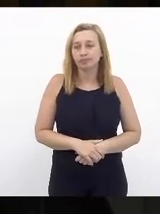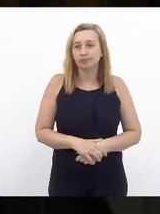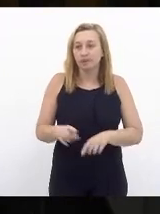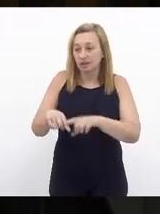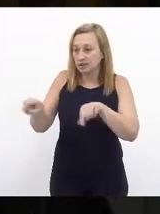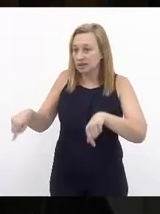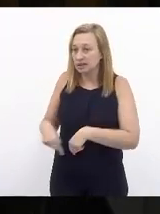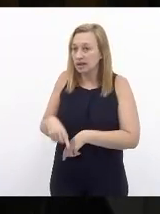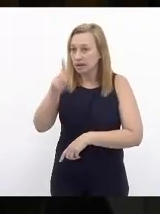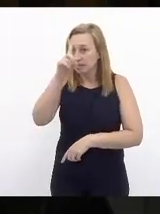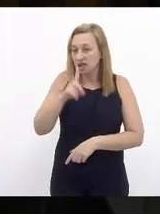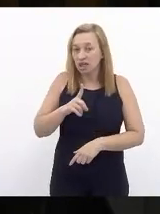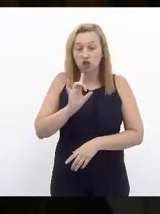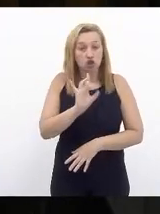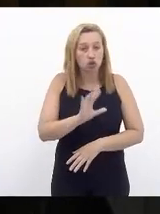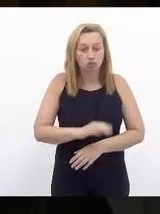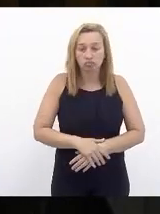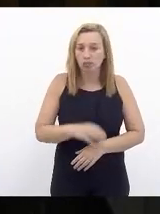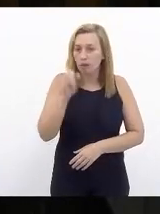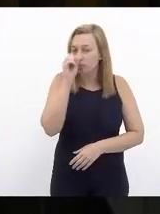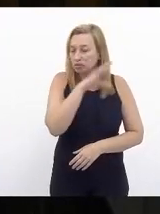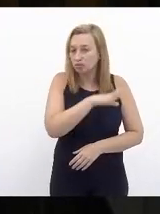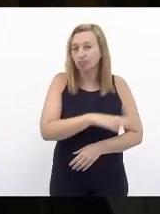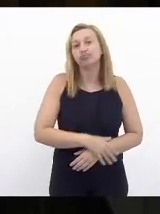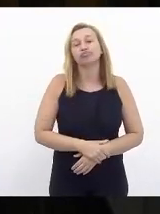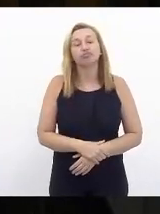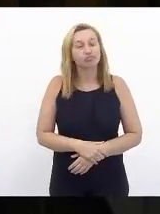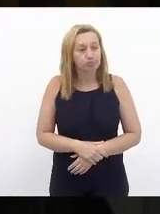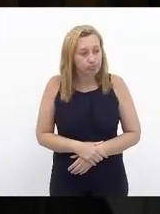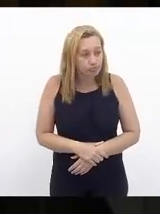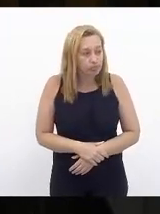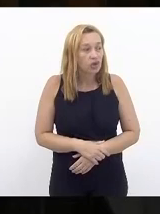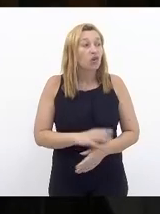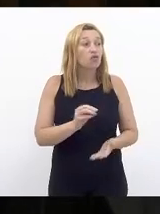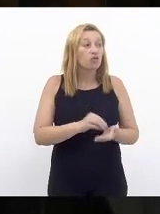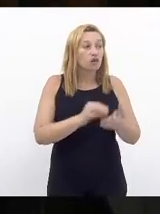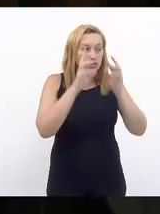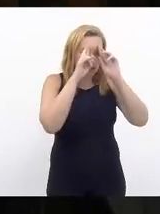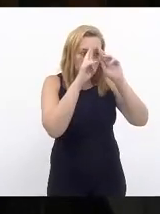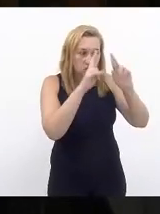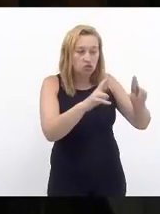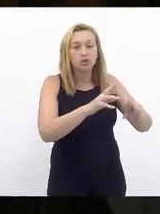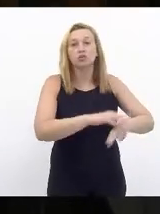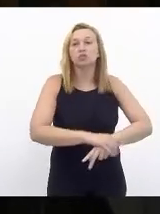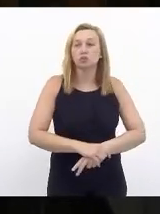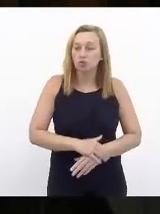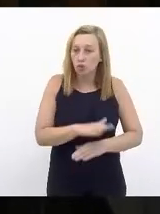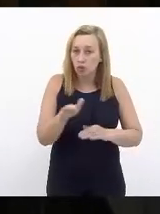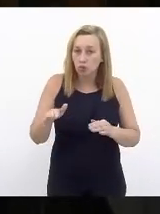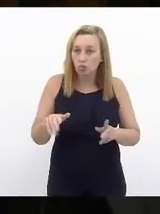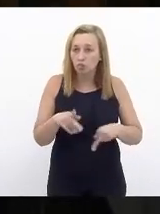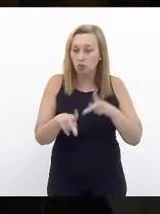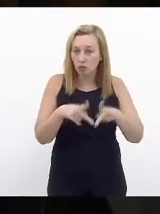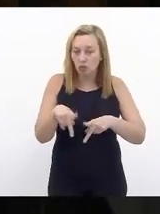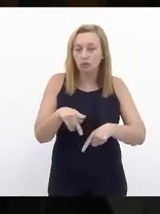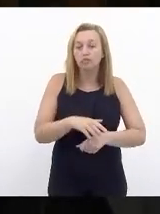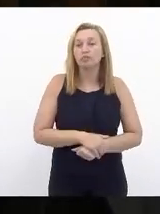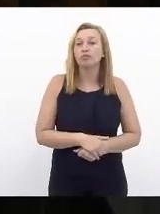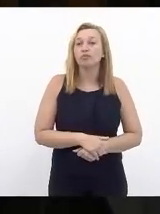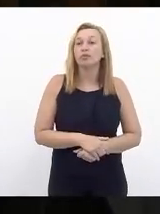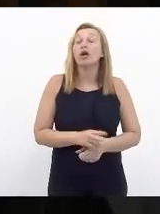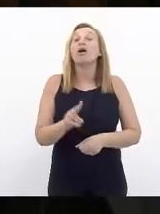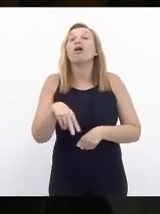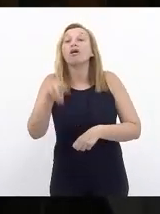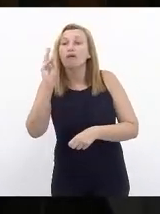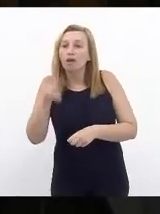amarela. Um absurdo, uma falta de respeito com a população. Quem